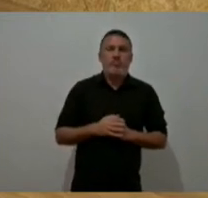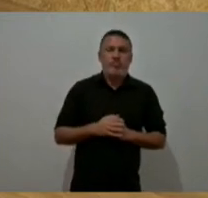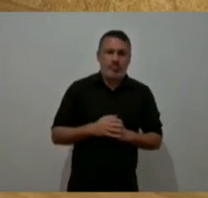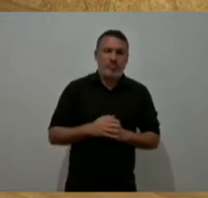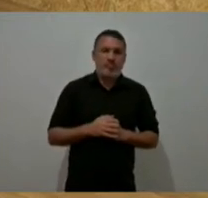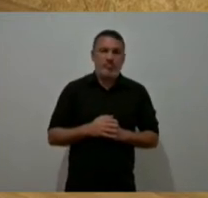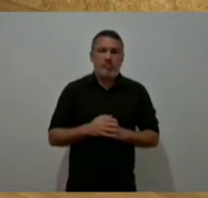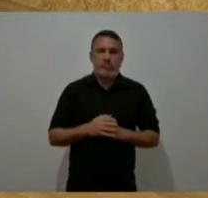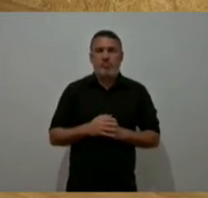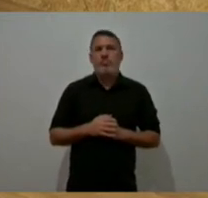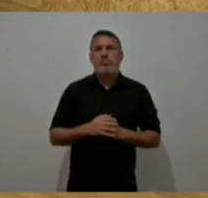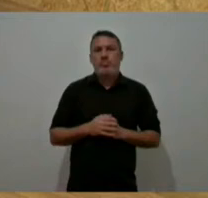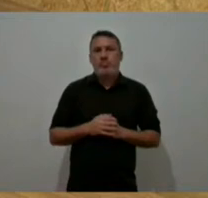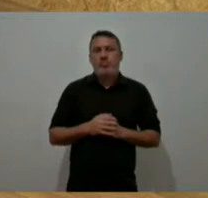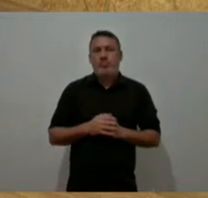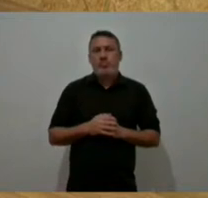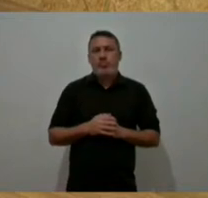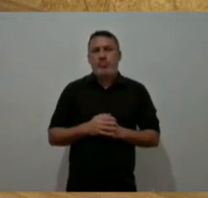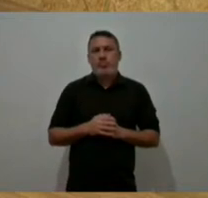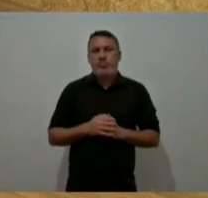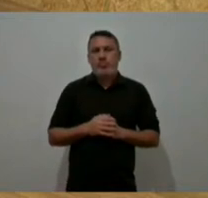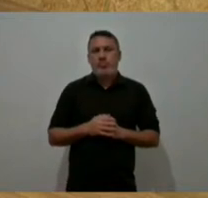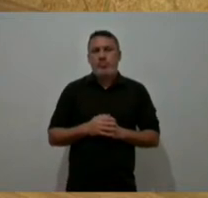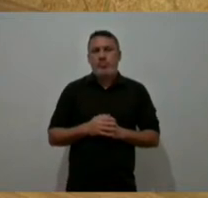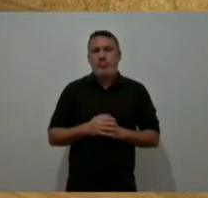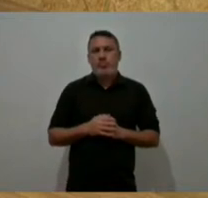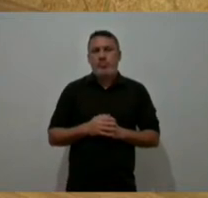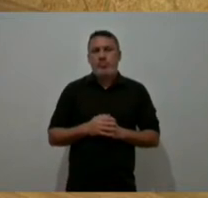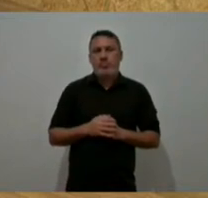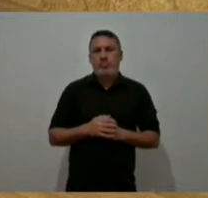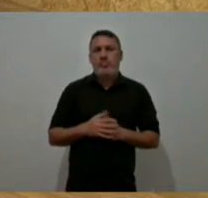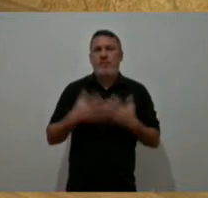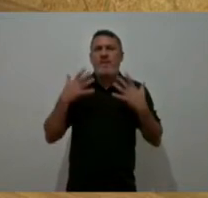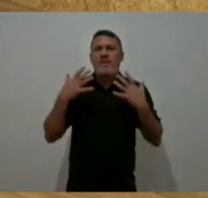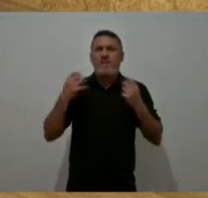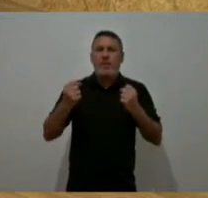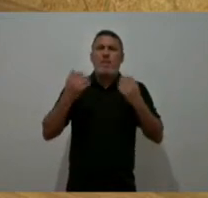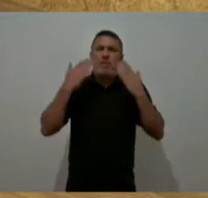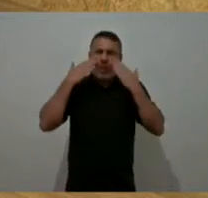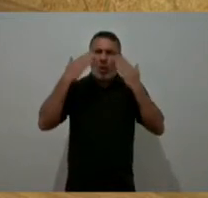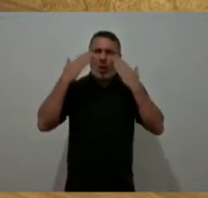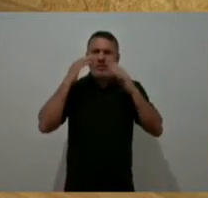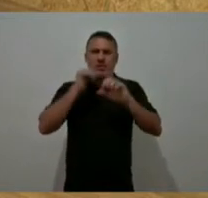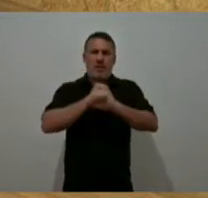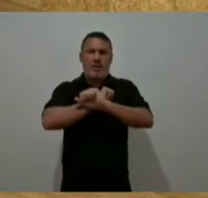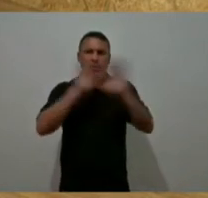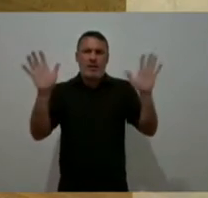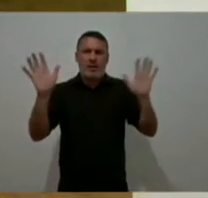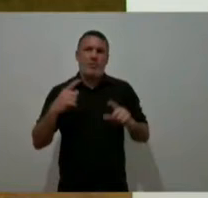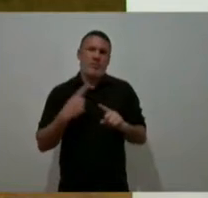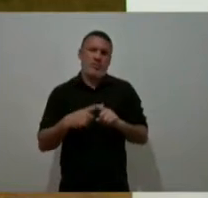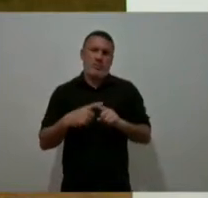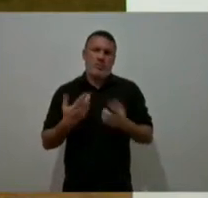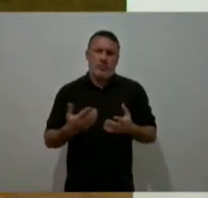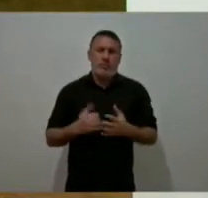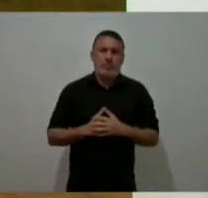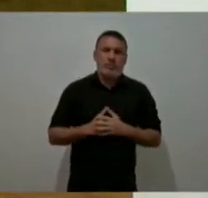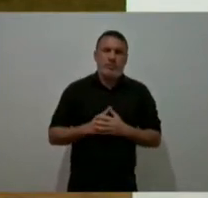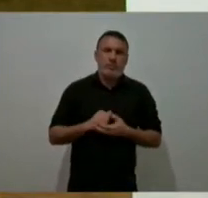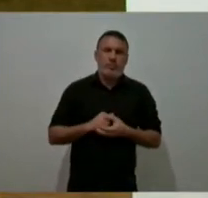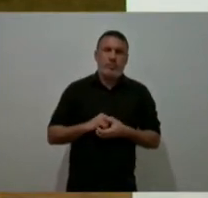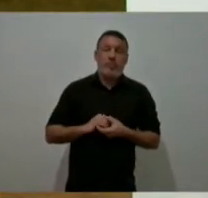Bem, vamos falar com certa transparência, evidentemente. Agora, vejam, é difícil as